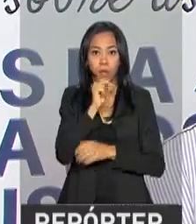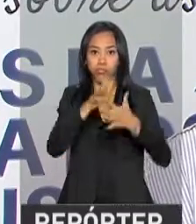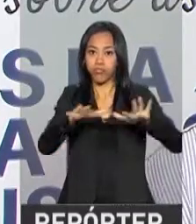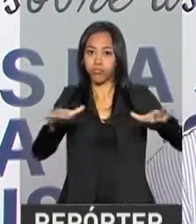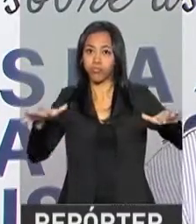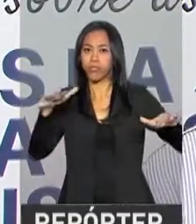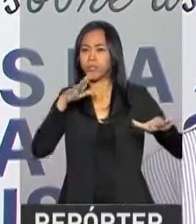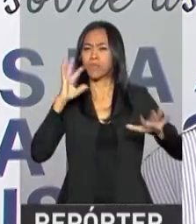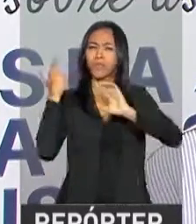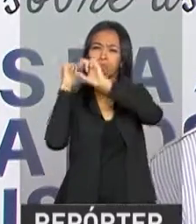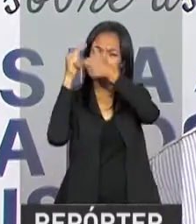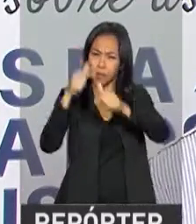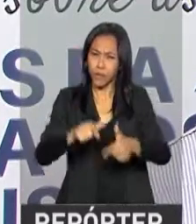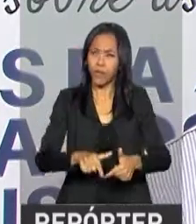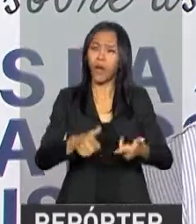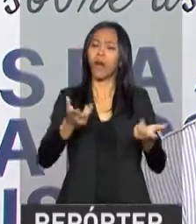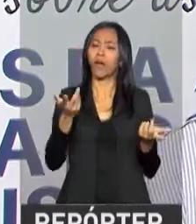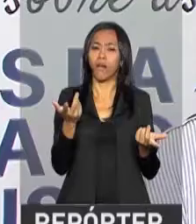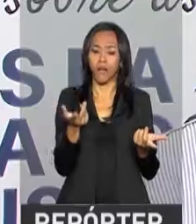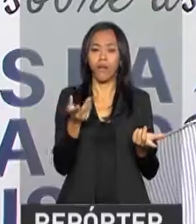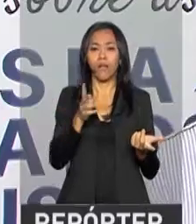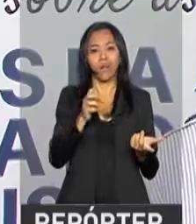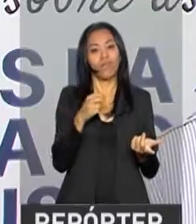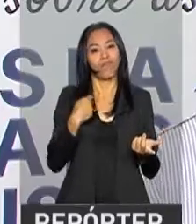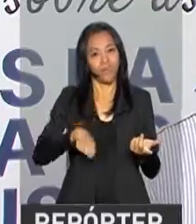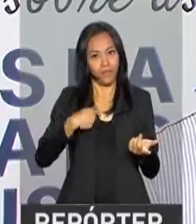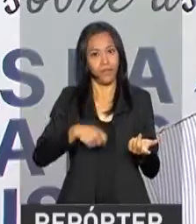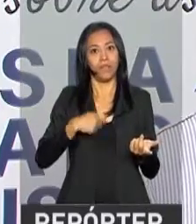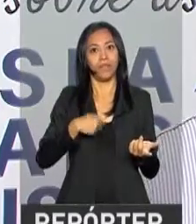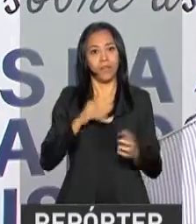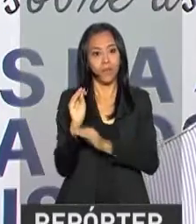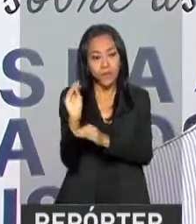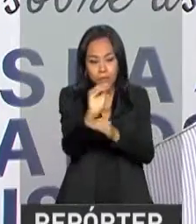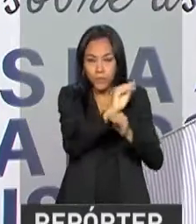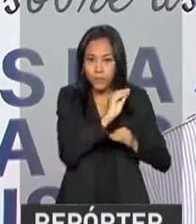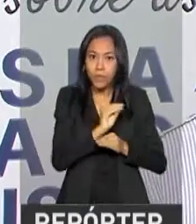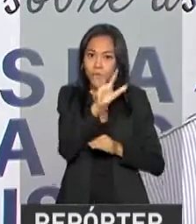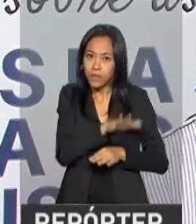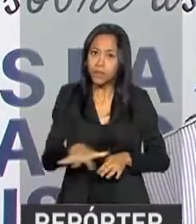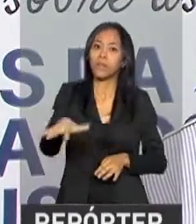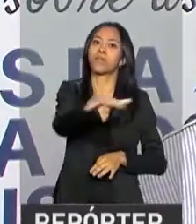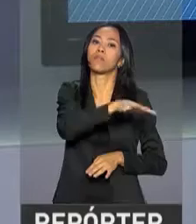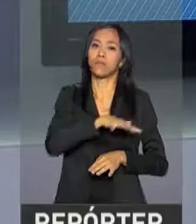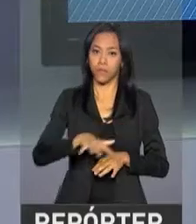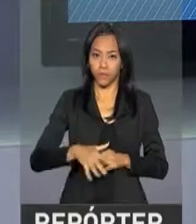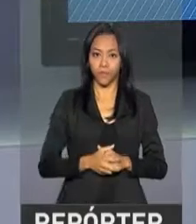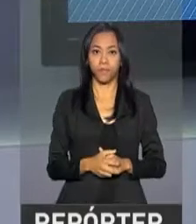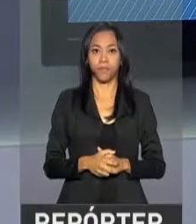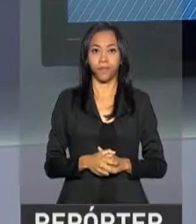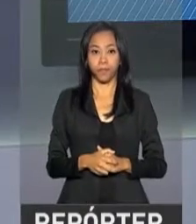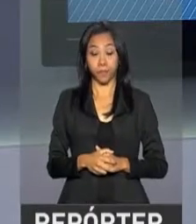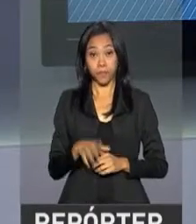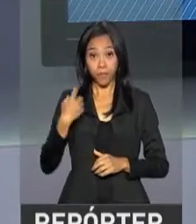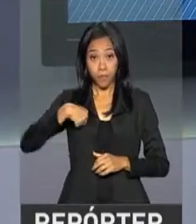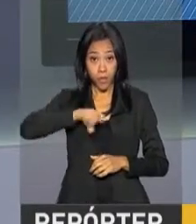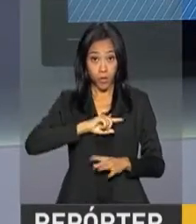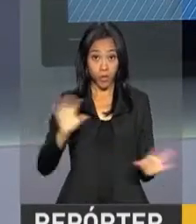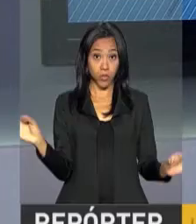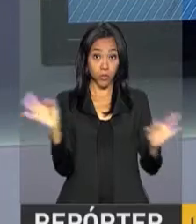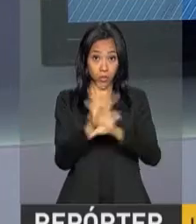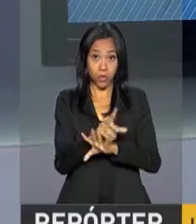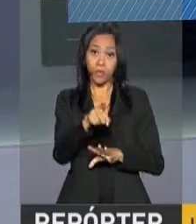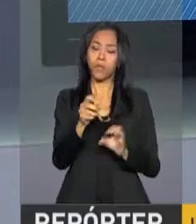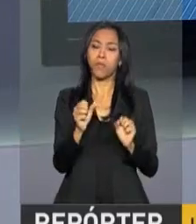tradicional pesca artesanal a gente vai ter que focar na conservação dos ecossistemas nós ficamos por aqui